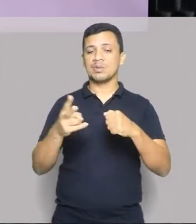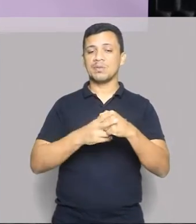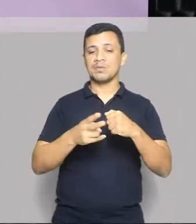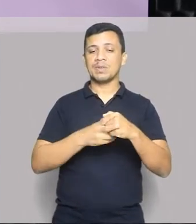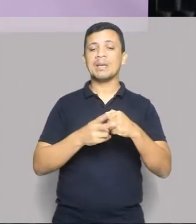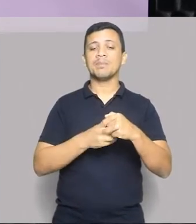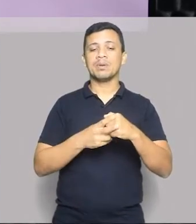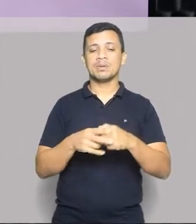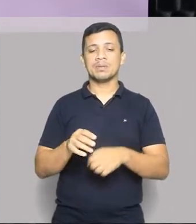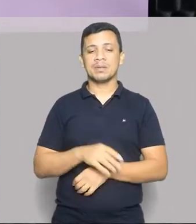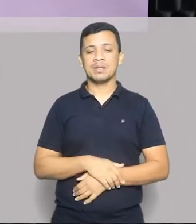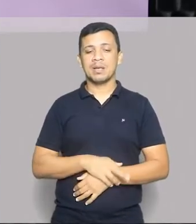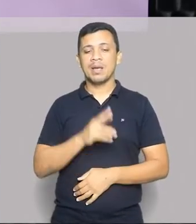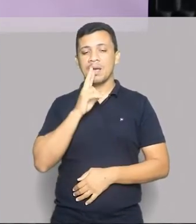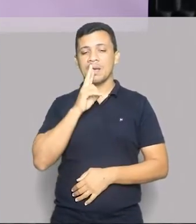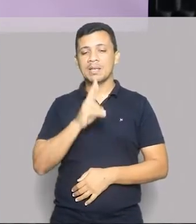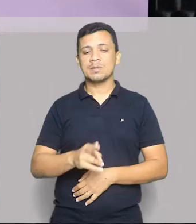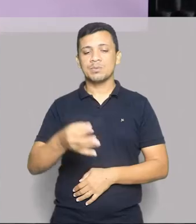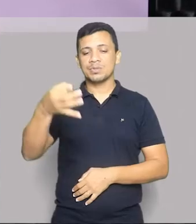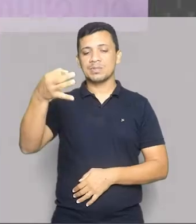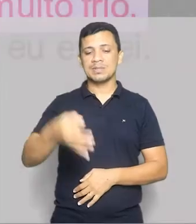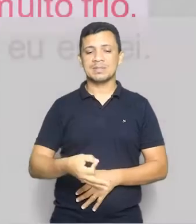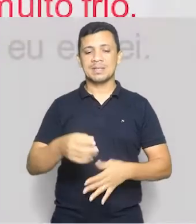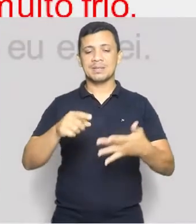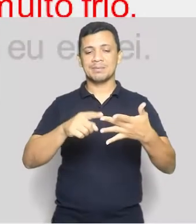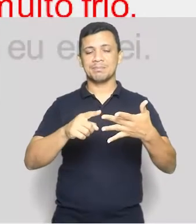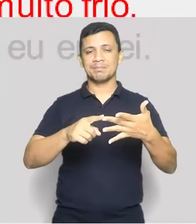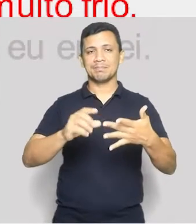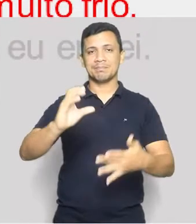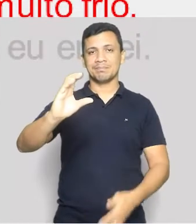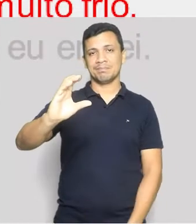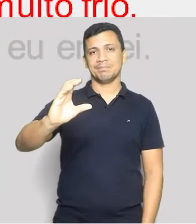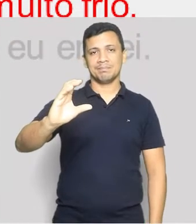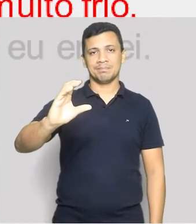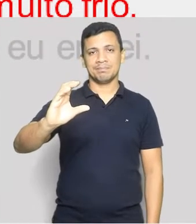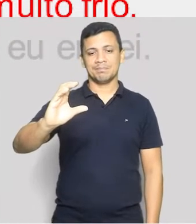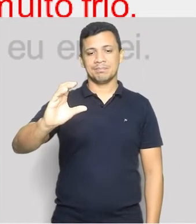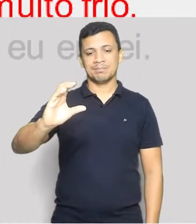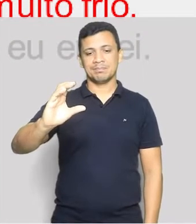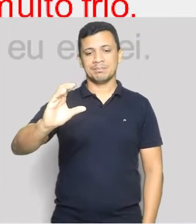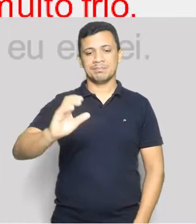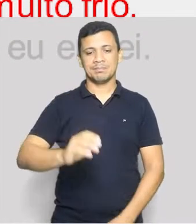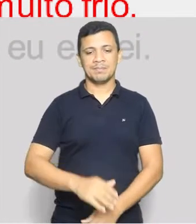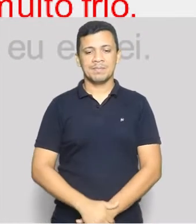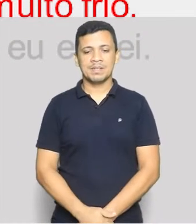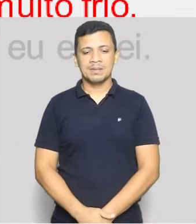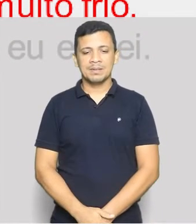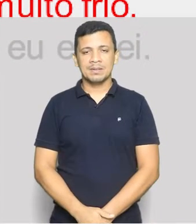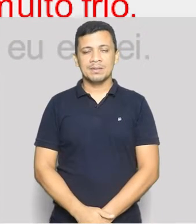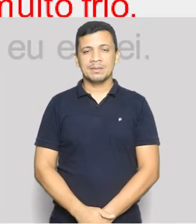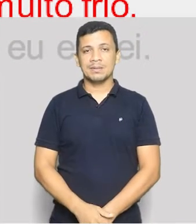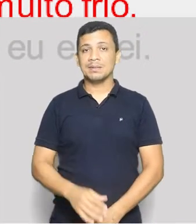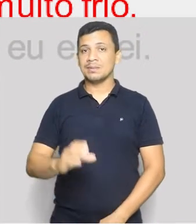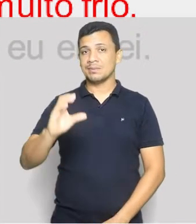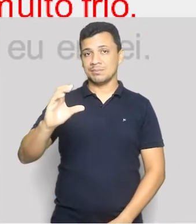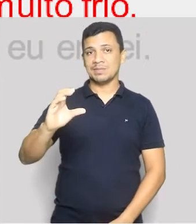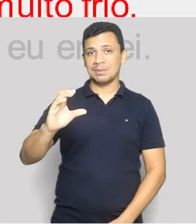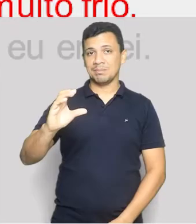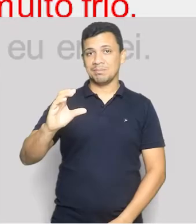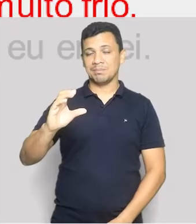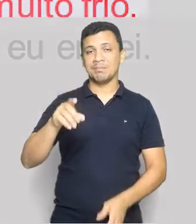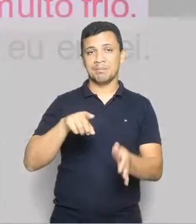imperativo, é apenas a letra C, né? Que fica aí. Então, letra C, quarta